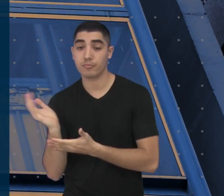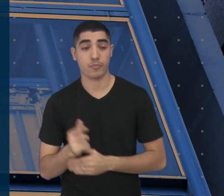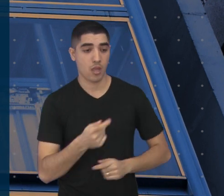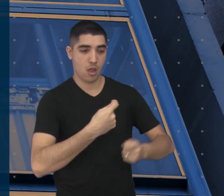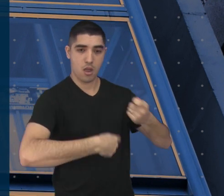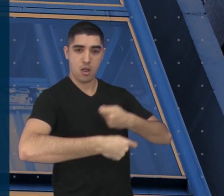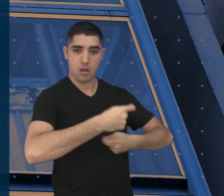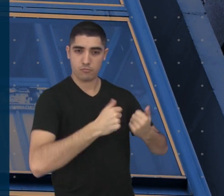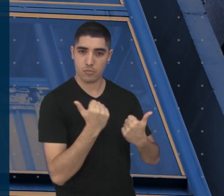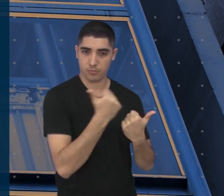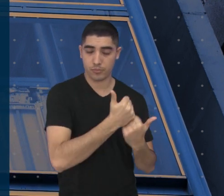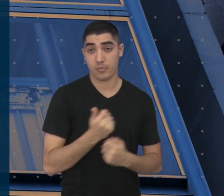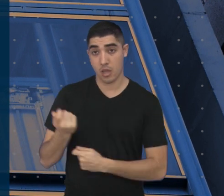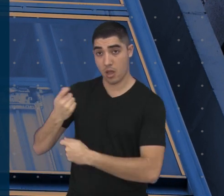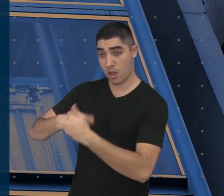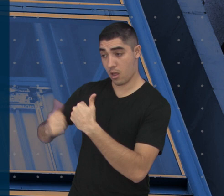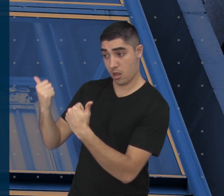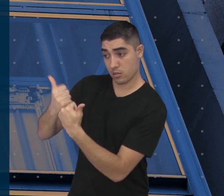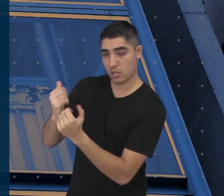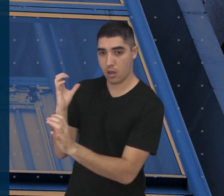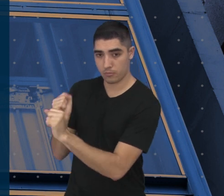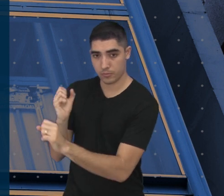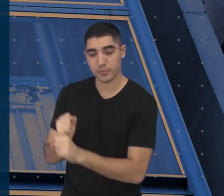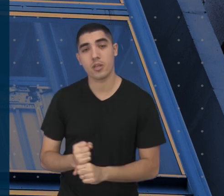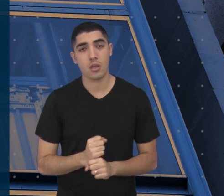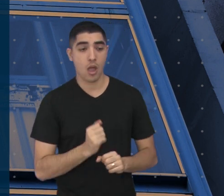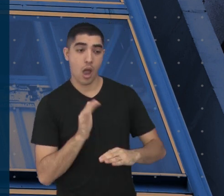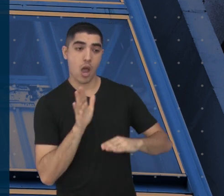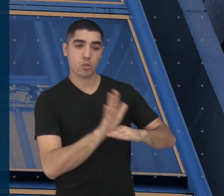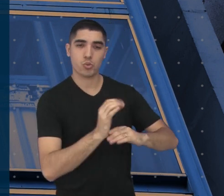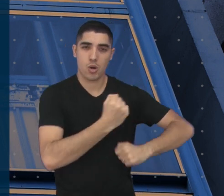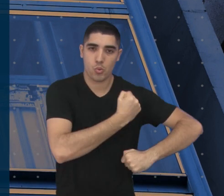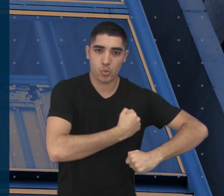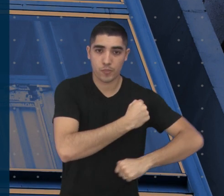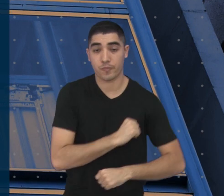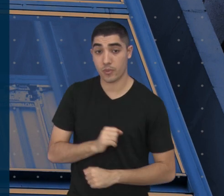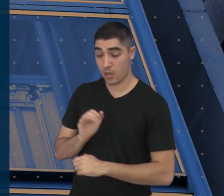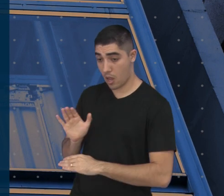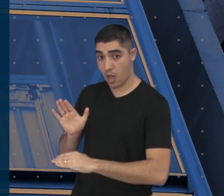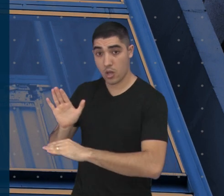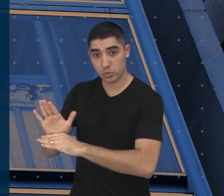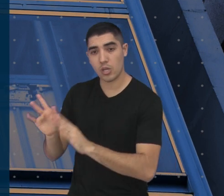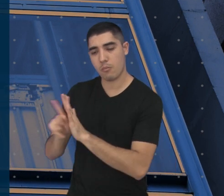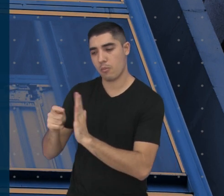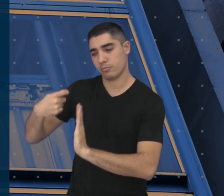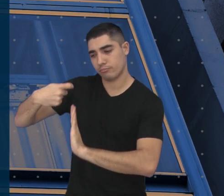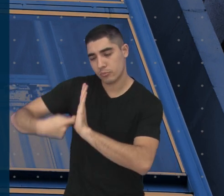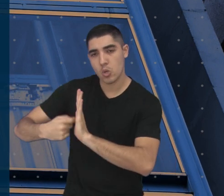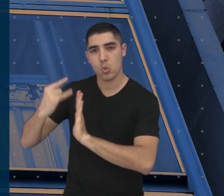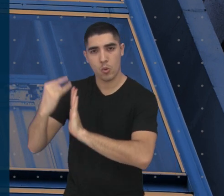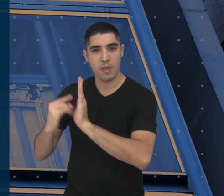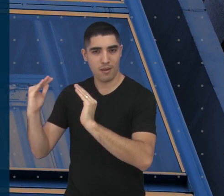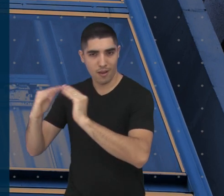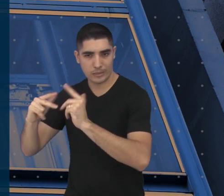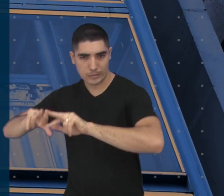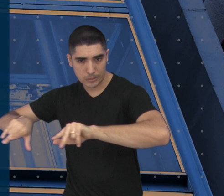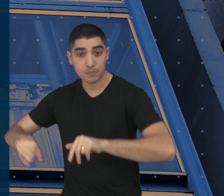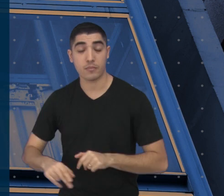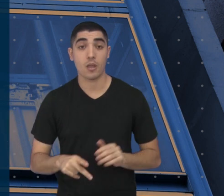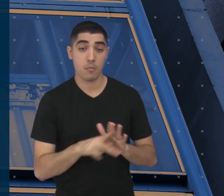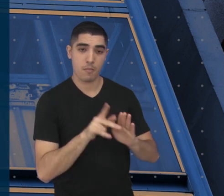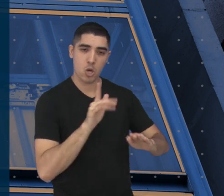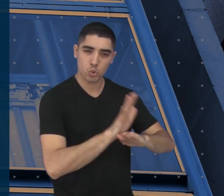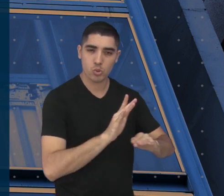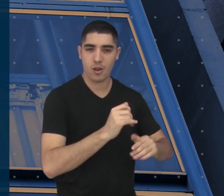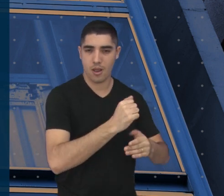auxiliar administrativo, auxiliar contábil, auxiliar de cozinha, auxiliar de escrituração fiscal, auxiliar de